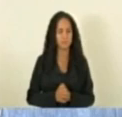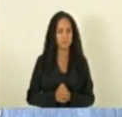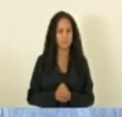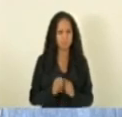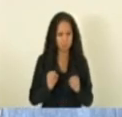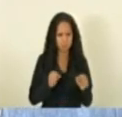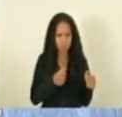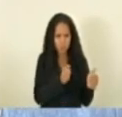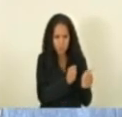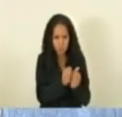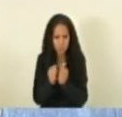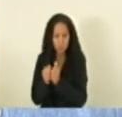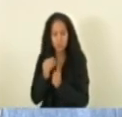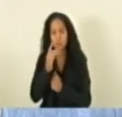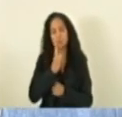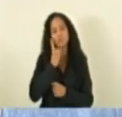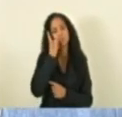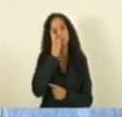Conjunto?